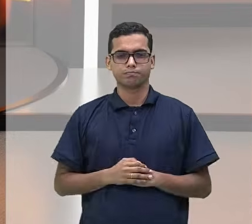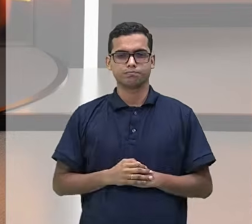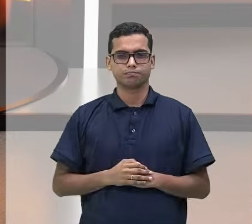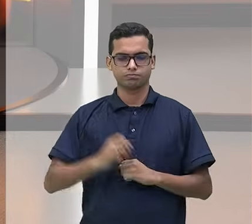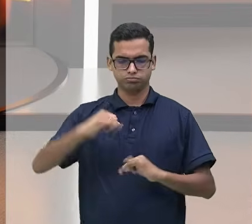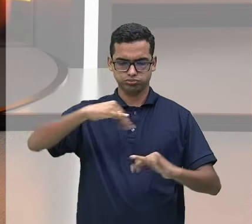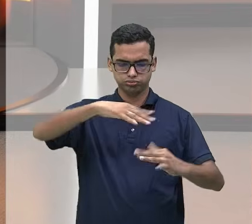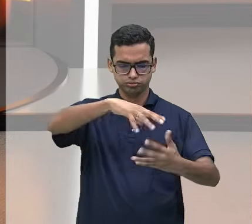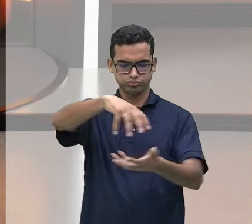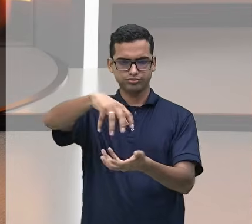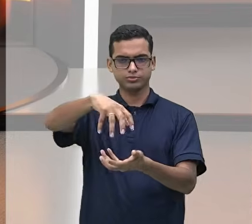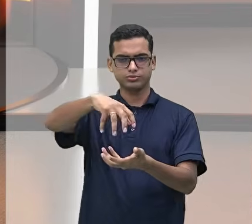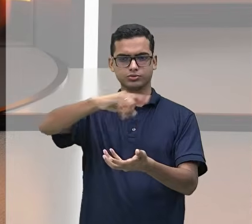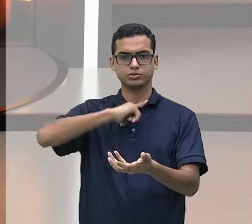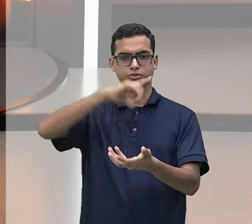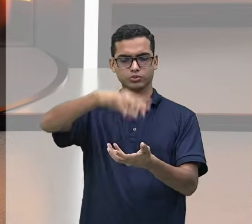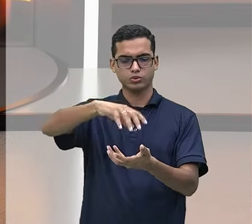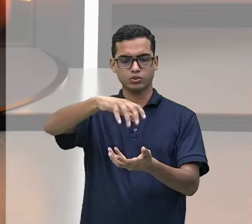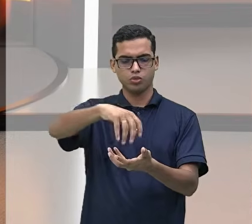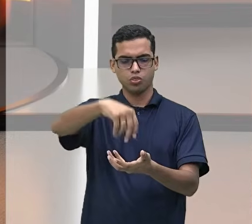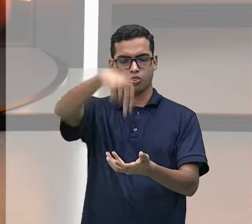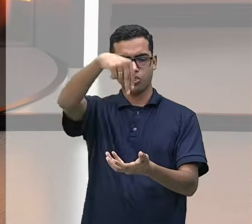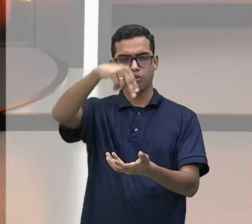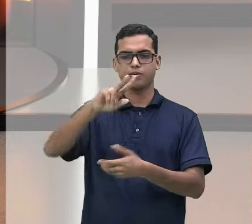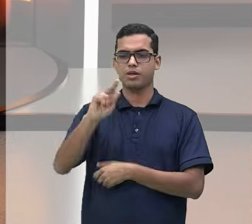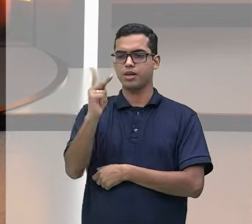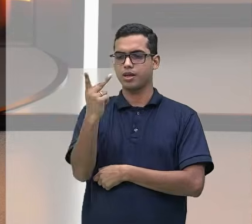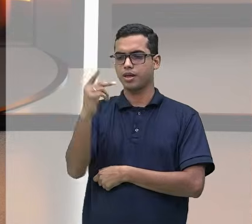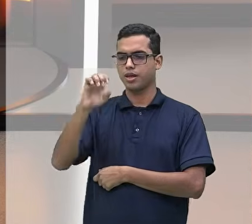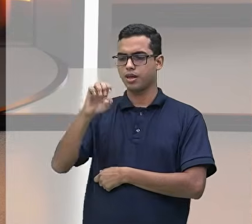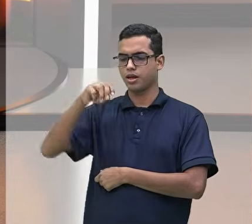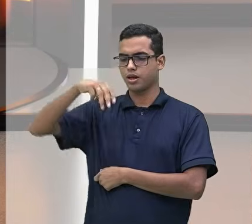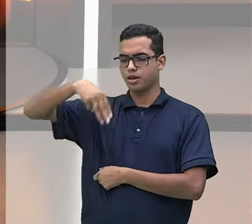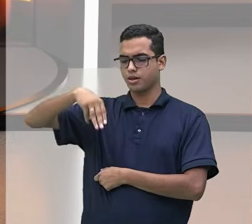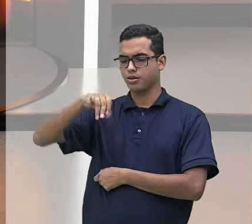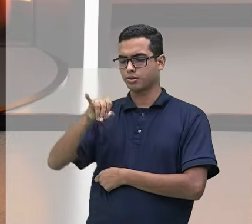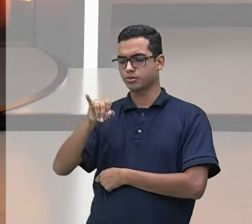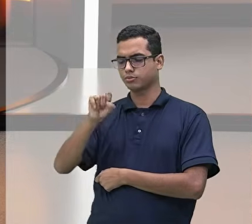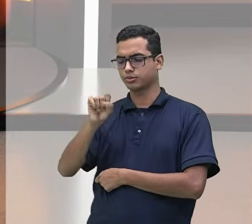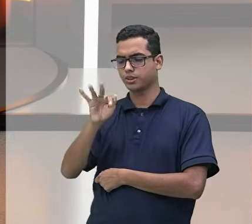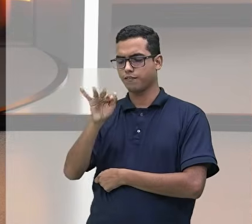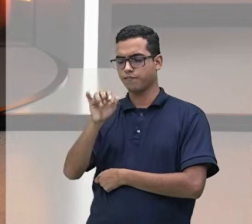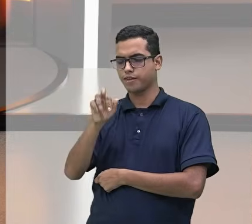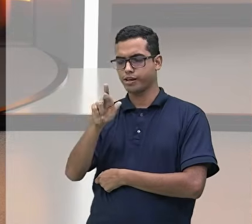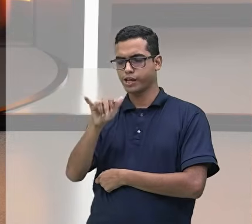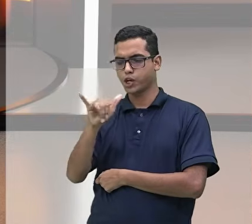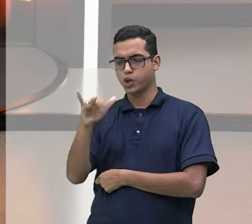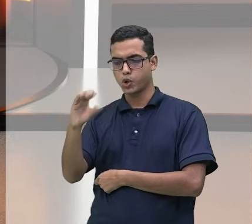ser dividido em hemisfério norte e hemisfério sul. O Brasil, a maior parte está localizado no hemisfério